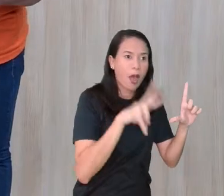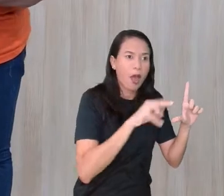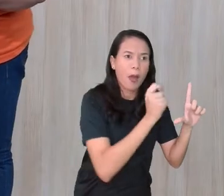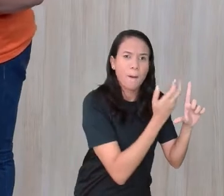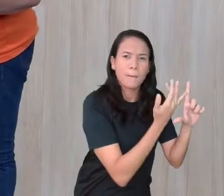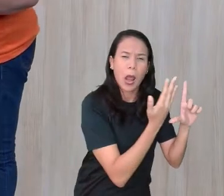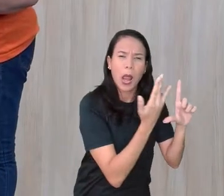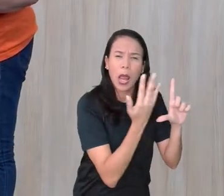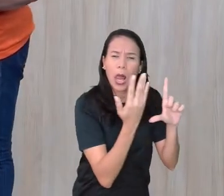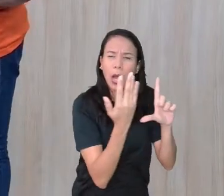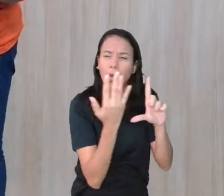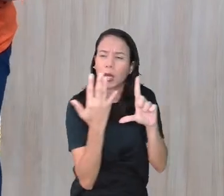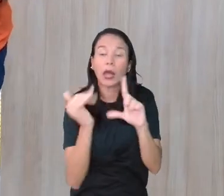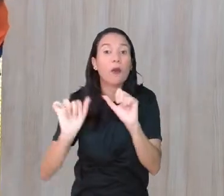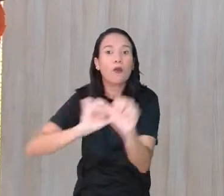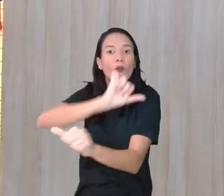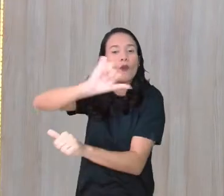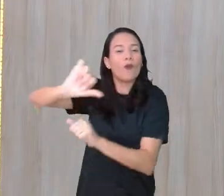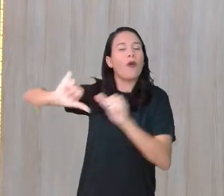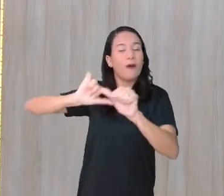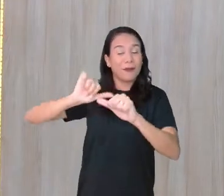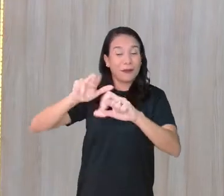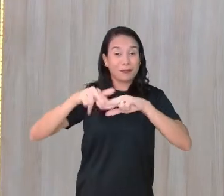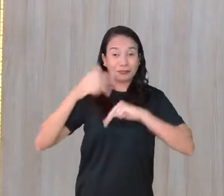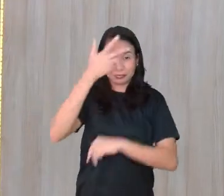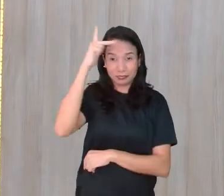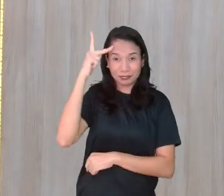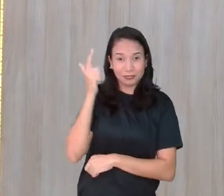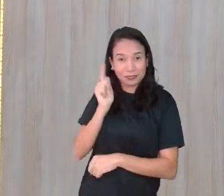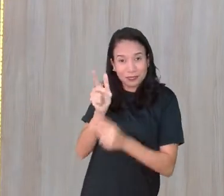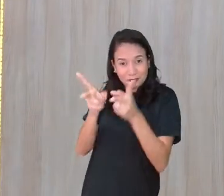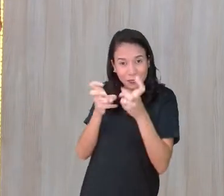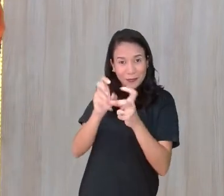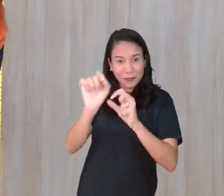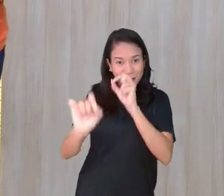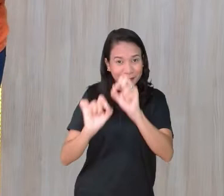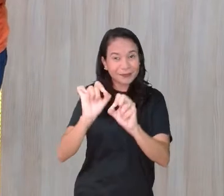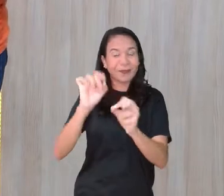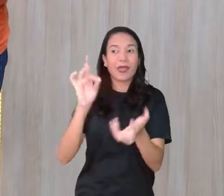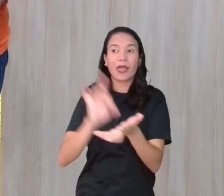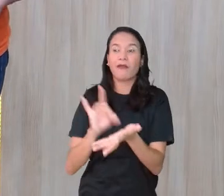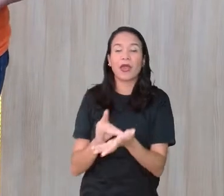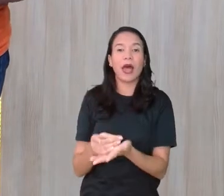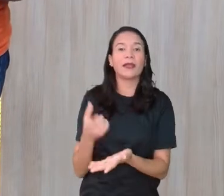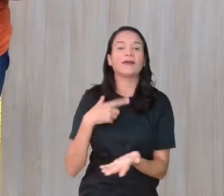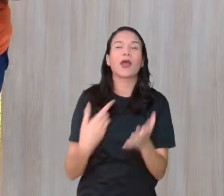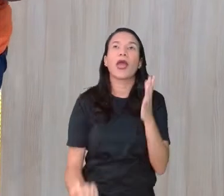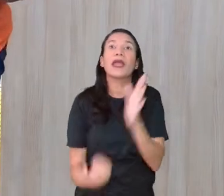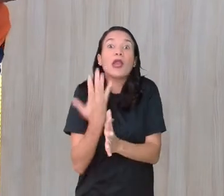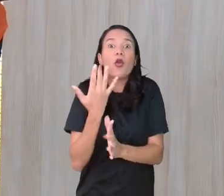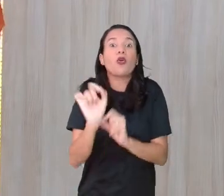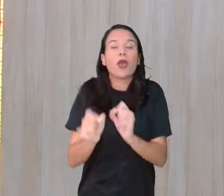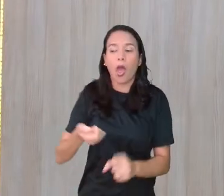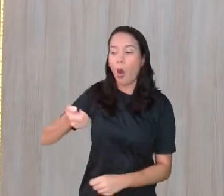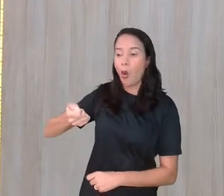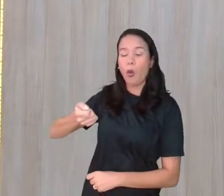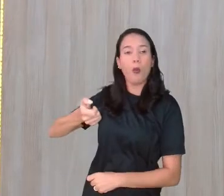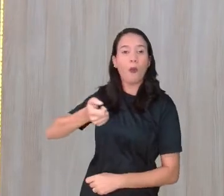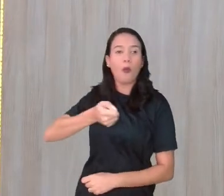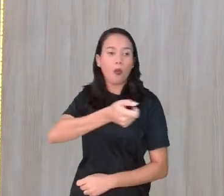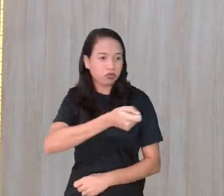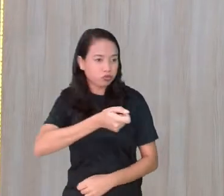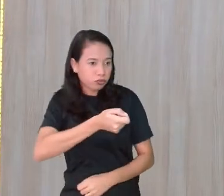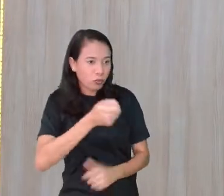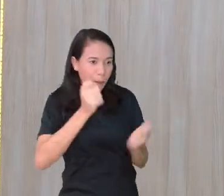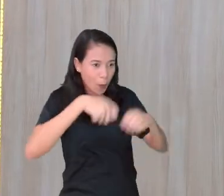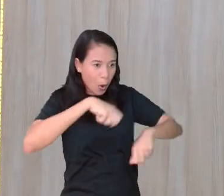sofrendo um processo de evolução. E o que dá para vocês verem, né? Que aí vem o controle remoto, que também mostra